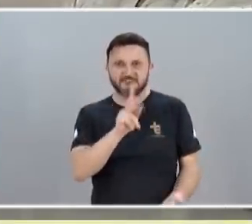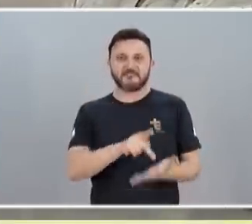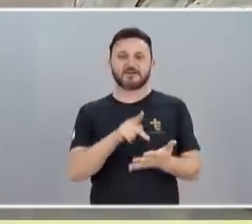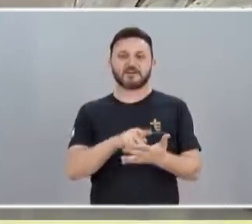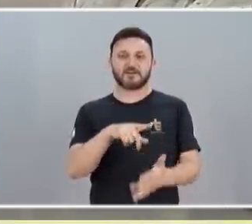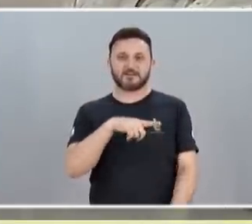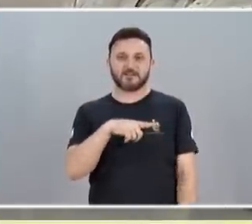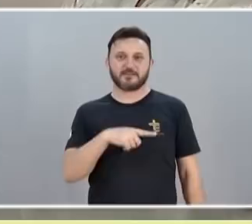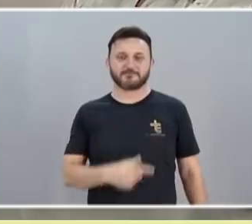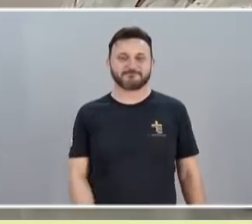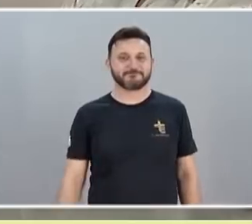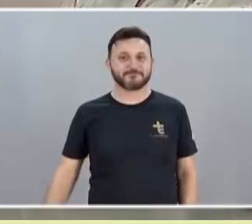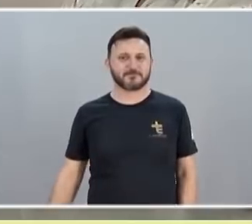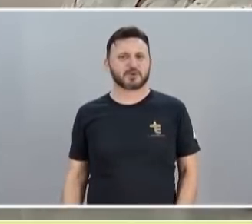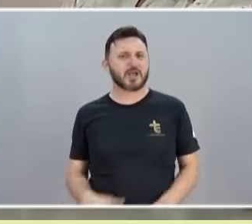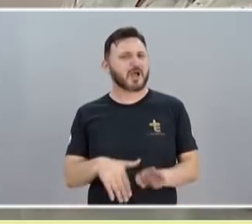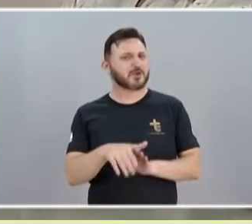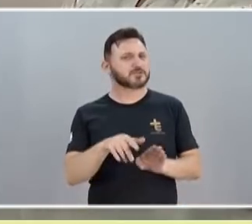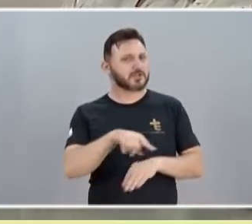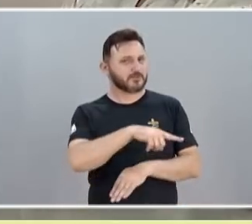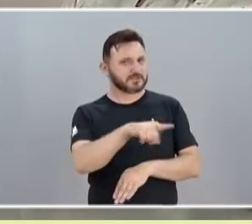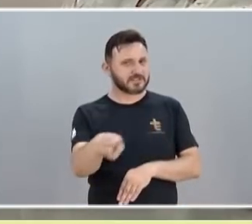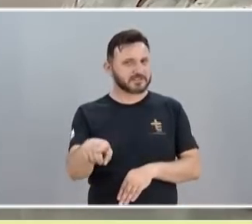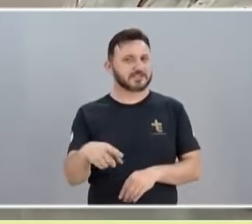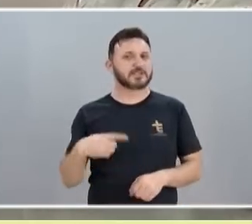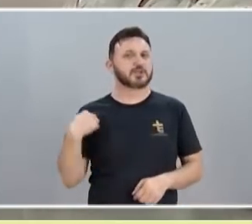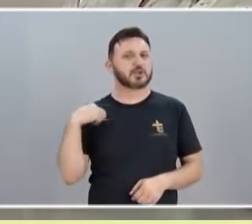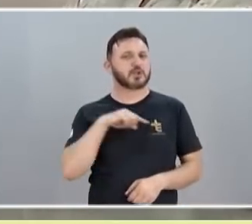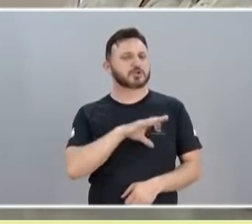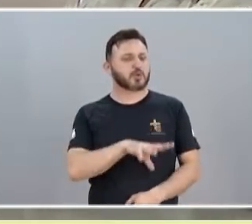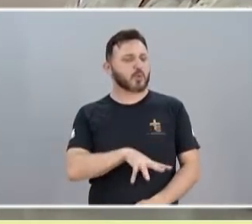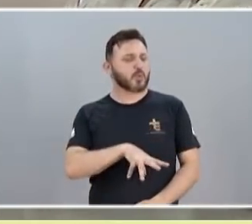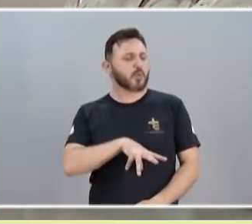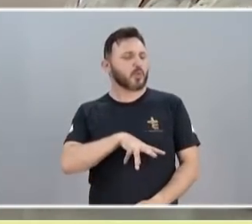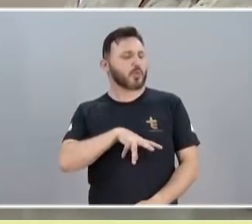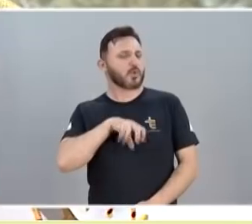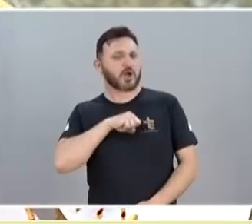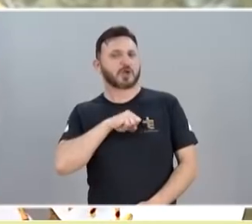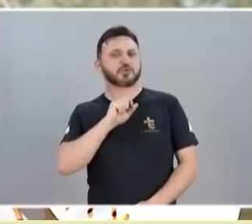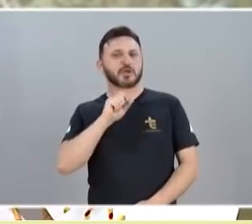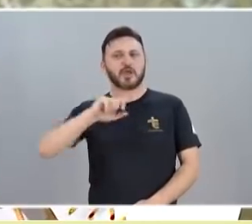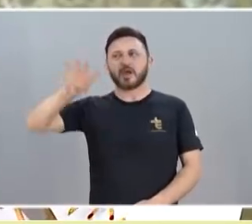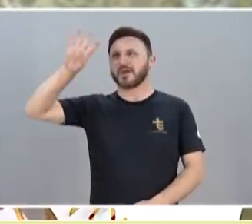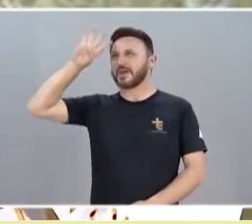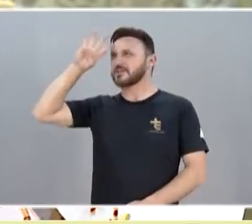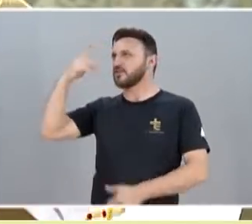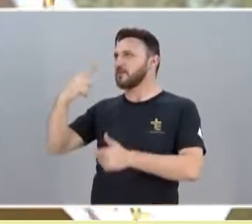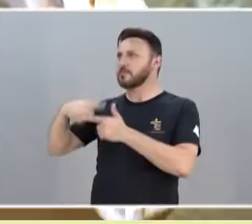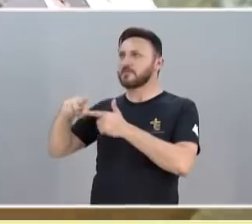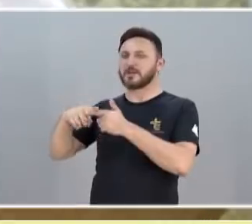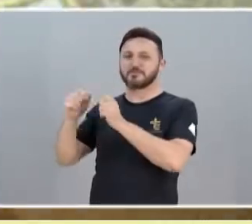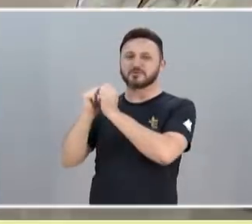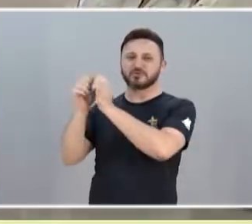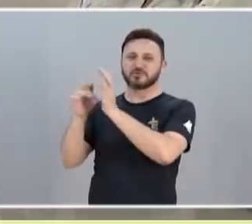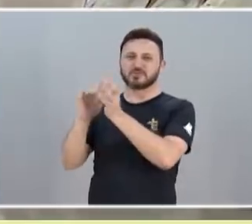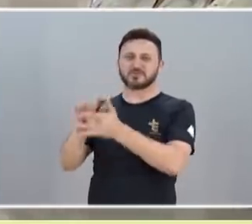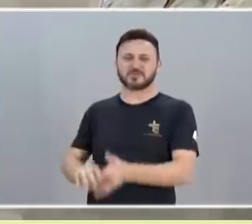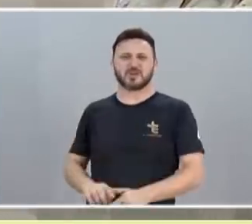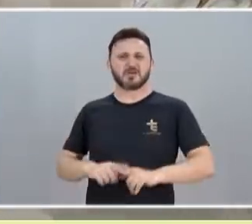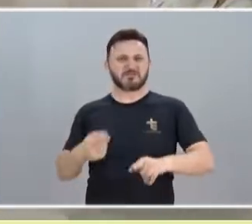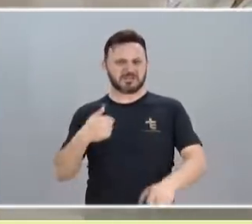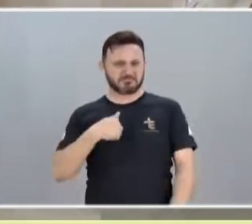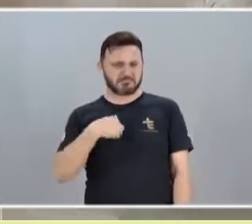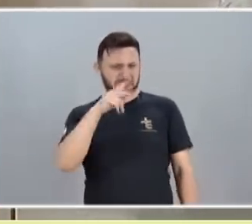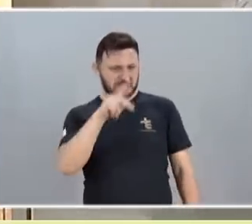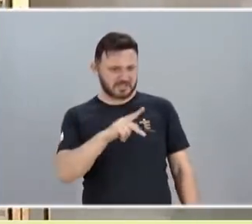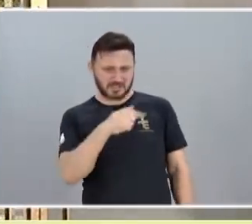que nós tenhamos coragem de resolver nossos problemas com Jesus. Padre, mas eu não tenho nenhum problema com Jesus.